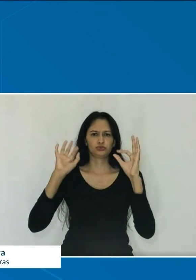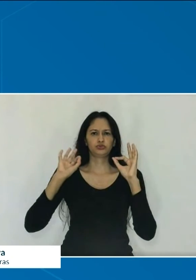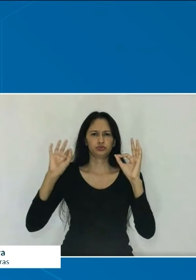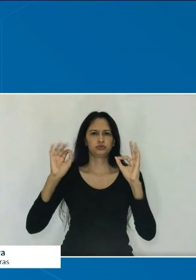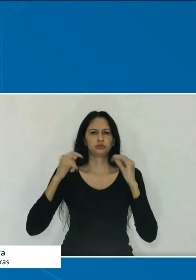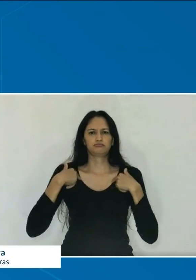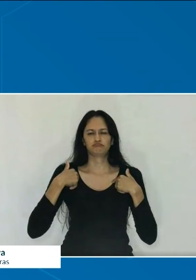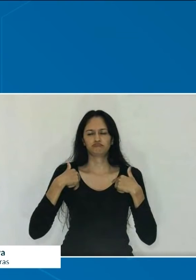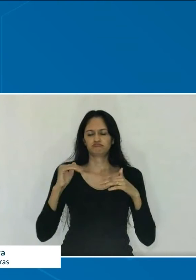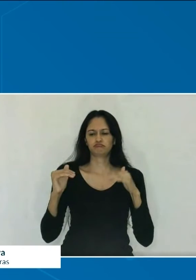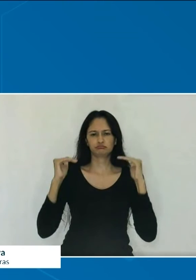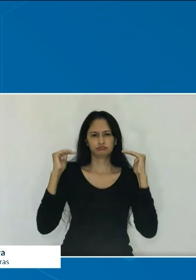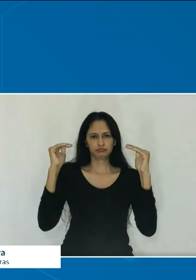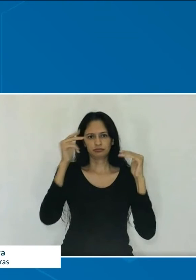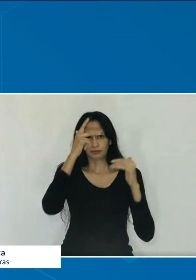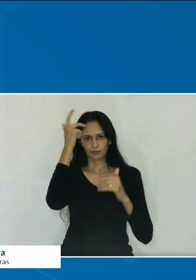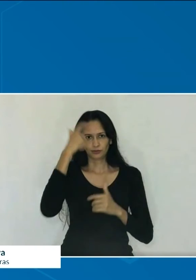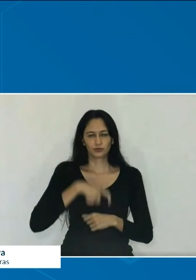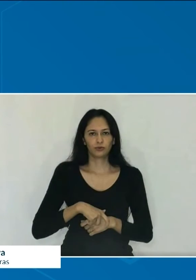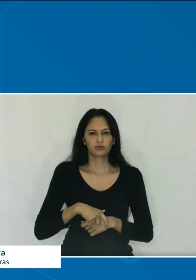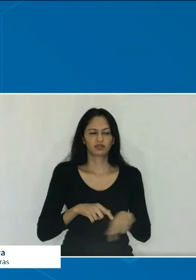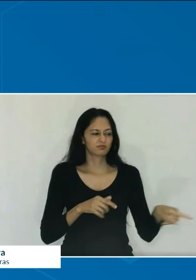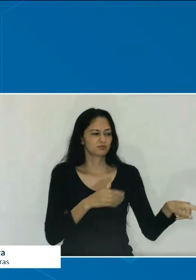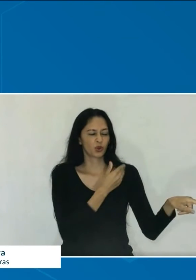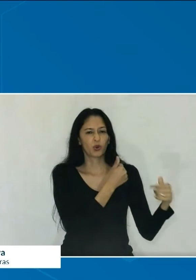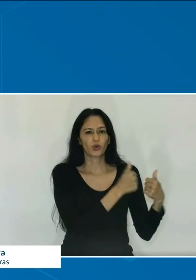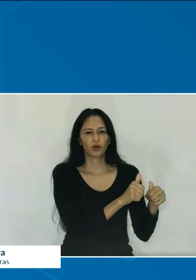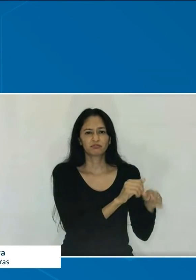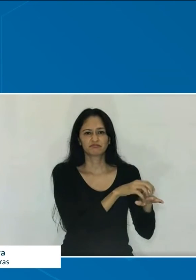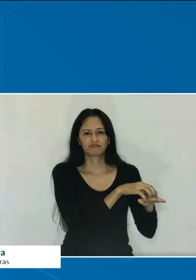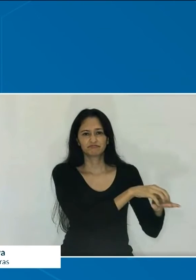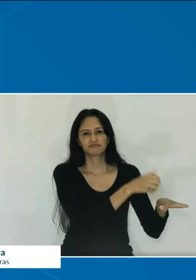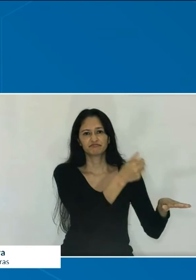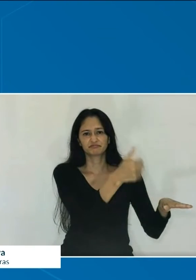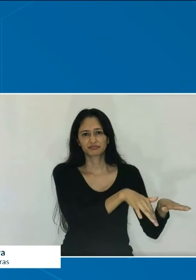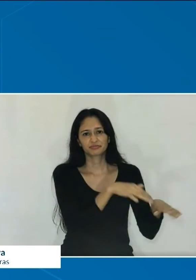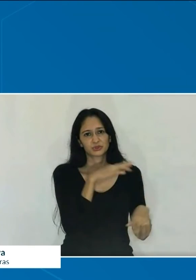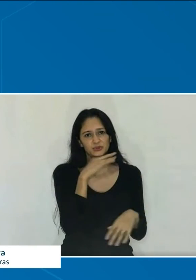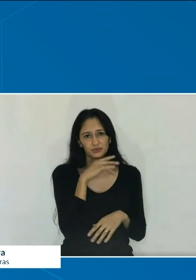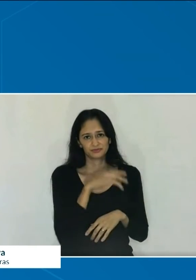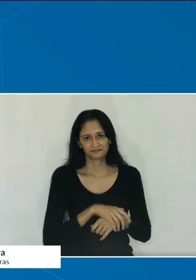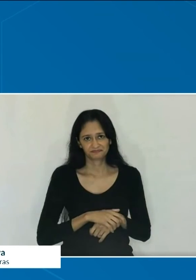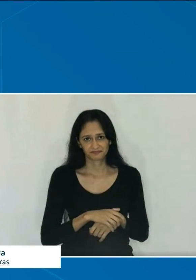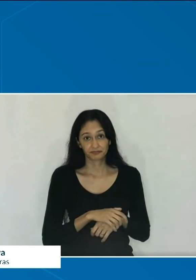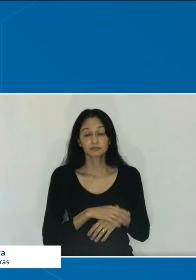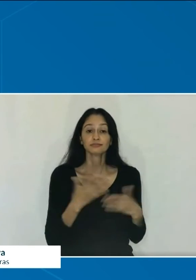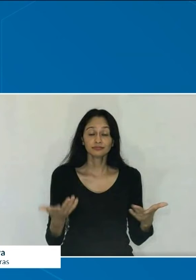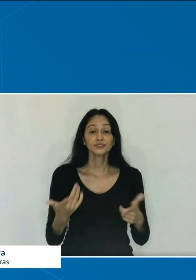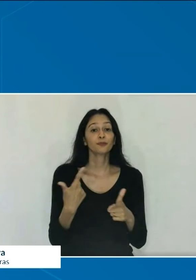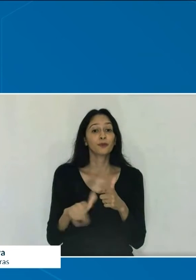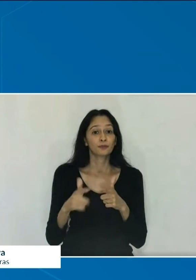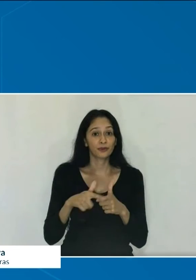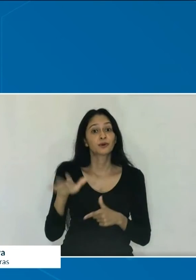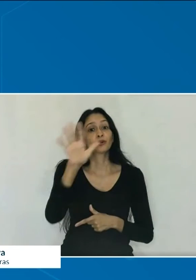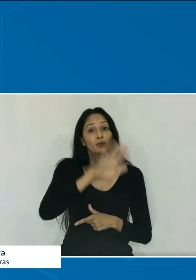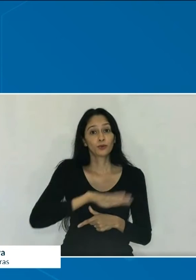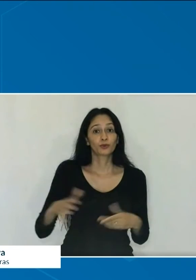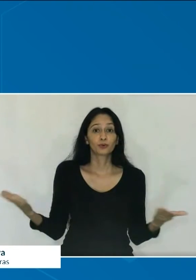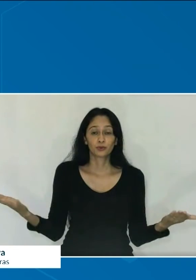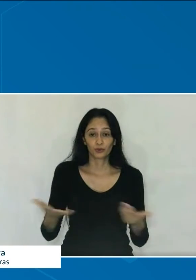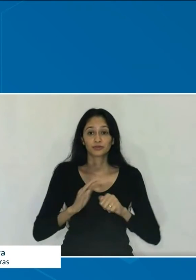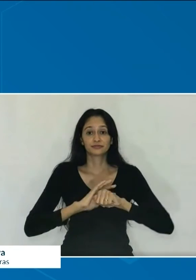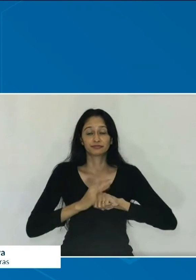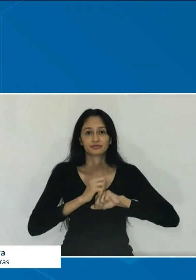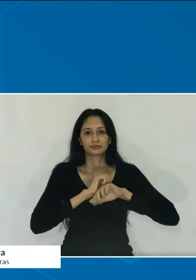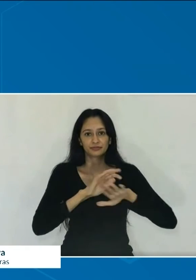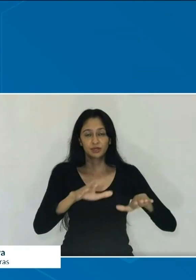com status. E transporte público você vai associar com tudo negativo. E isso é o problema hoje, ainda com essa pandemia, a